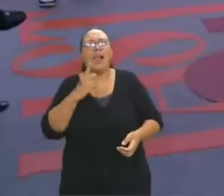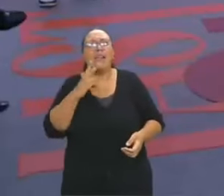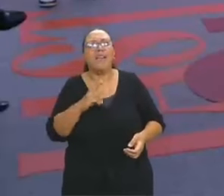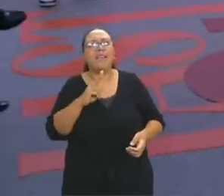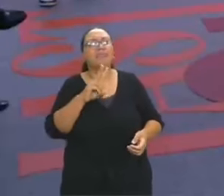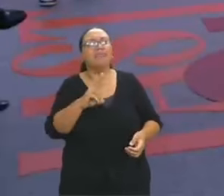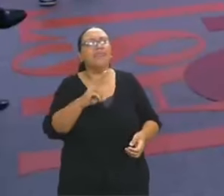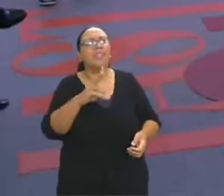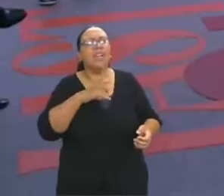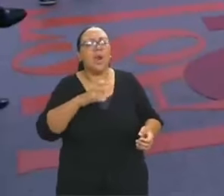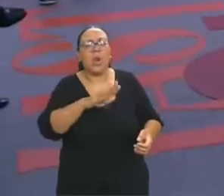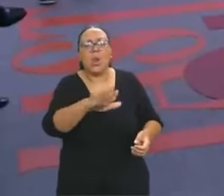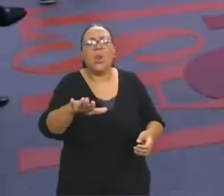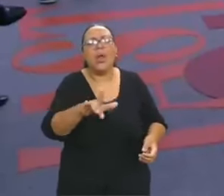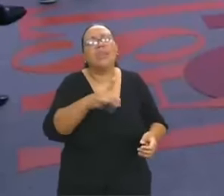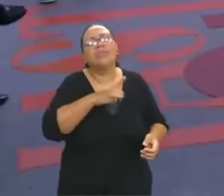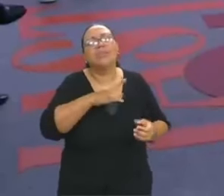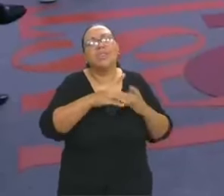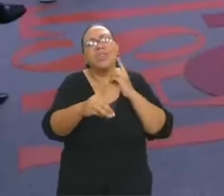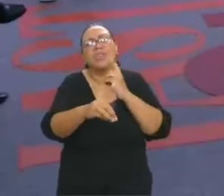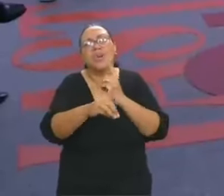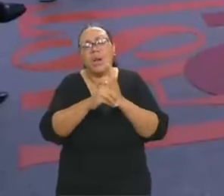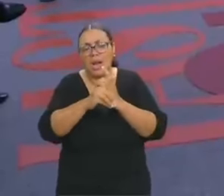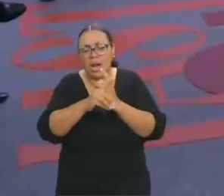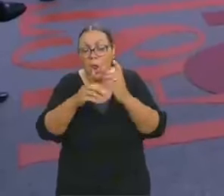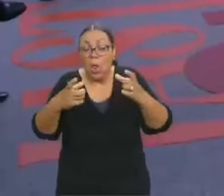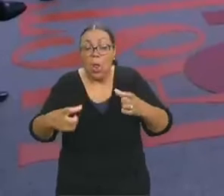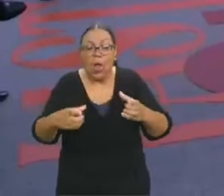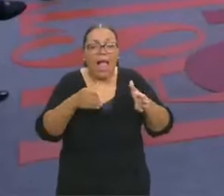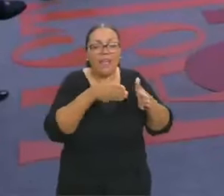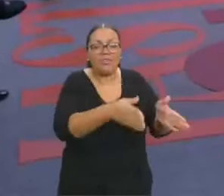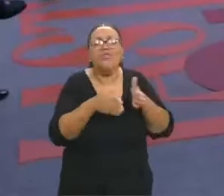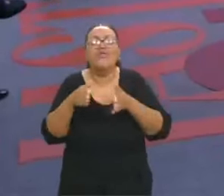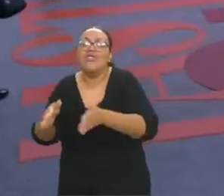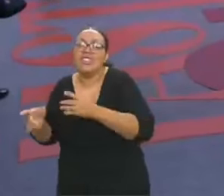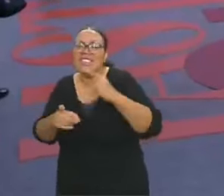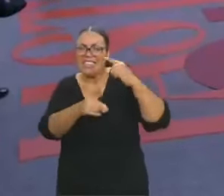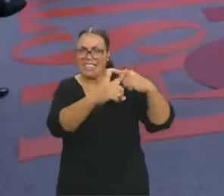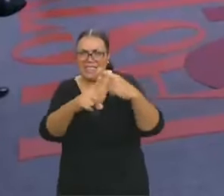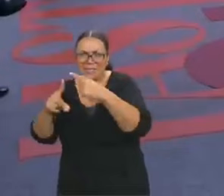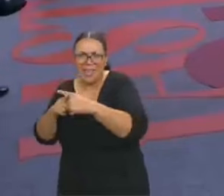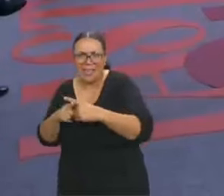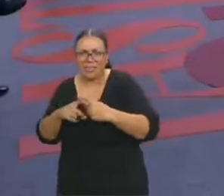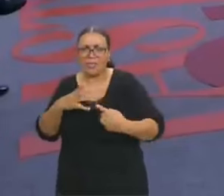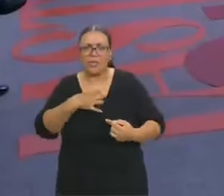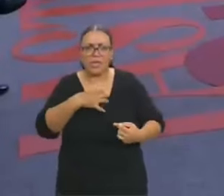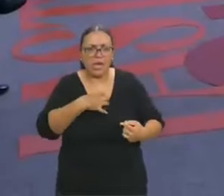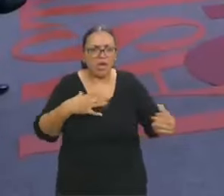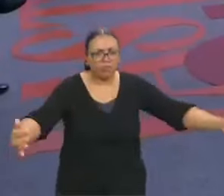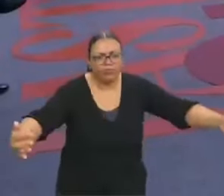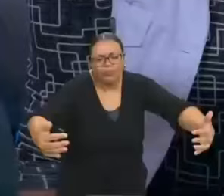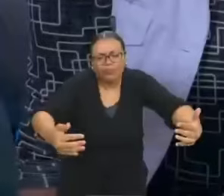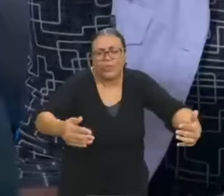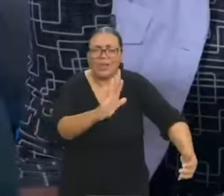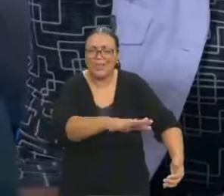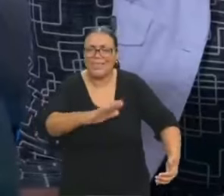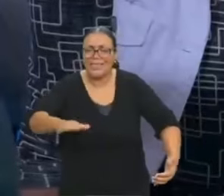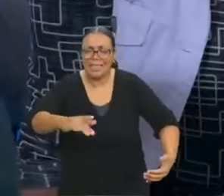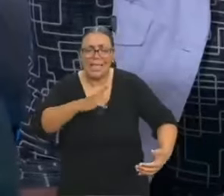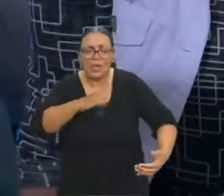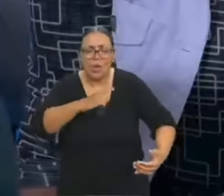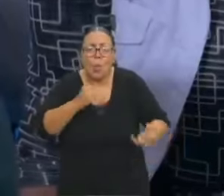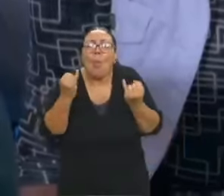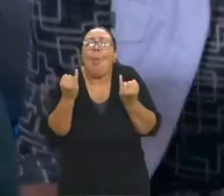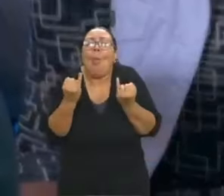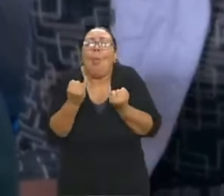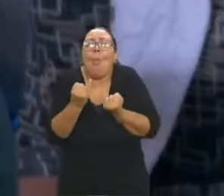o momento lá na primeira comunidade no cemitério, foi muito forte, porque o primeiro impacto, abraçando as crianças, você sentiu os ossinhos,